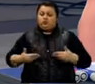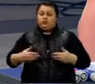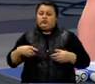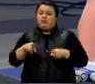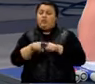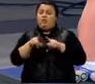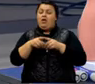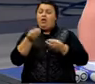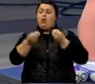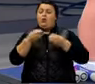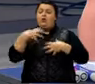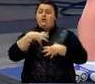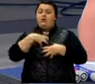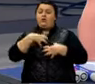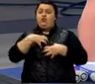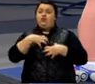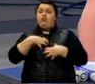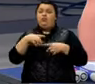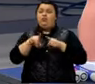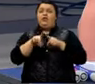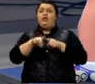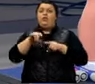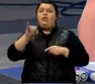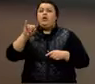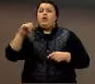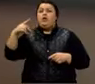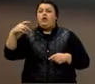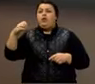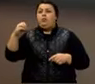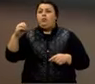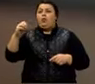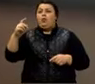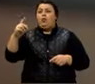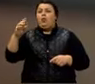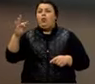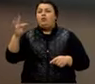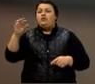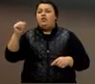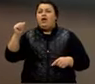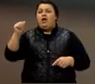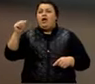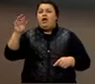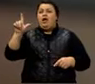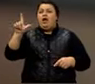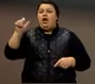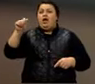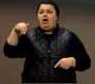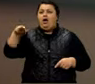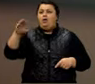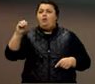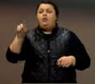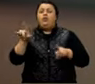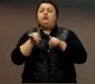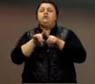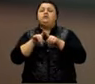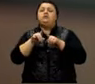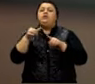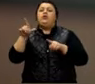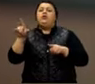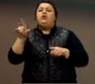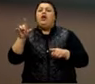Temos, então, o hipotálamo, né, que é uma das glândulas do sistema endócrino. Temos a tireoide, a